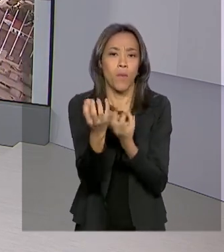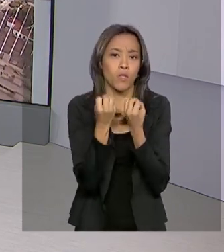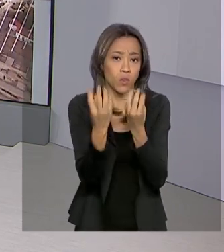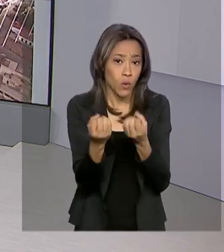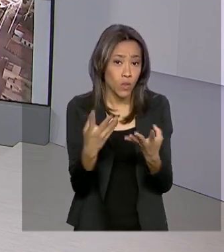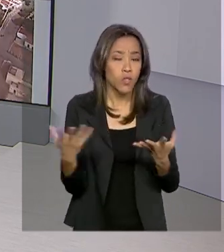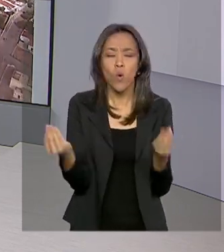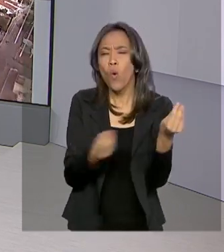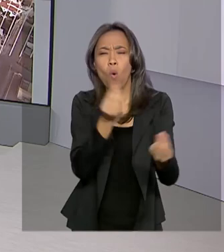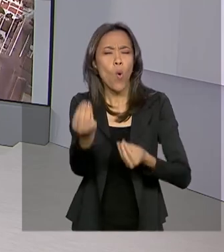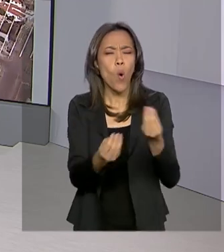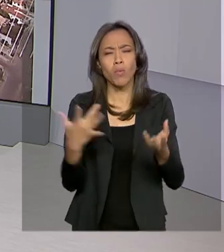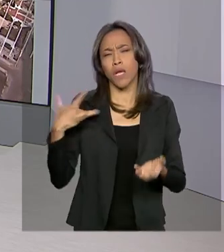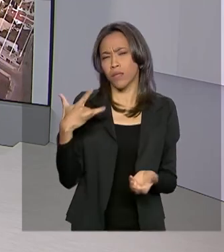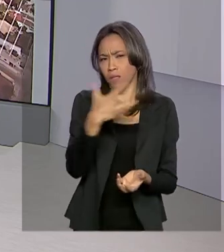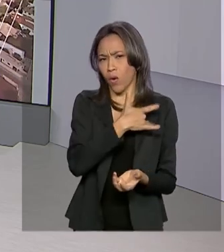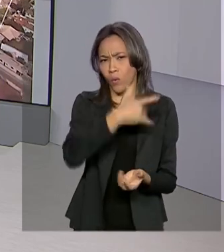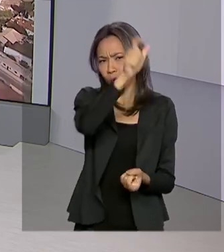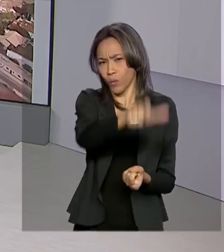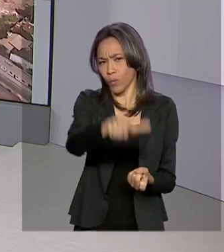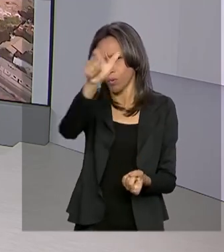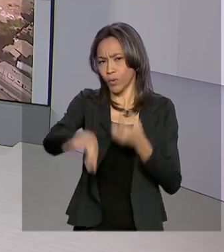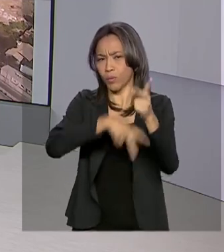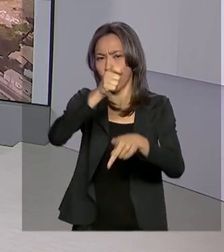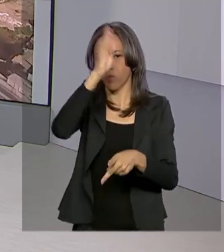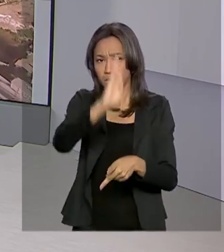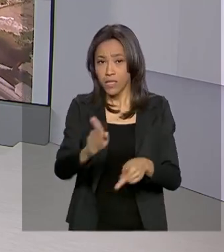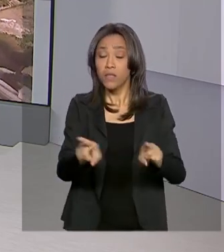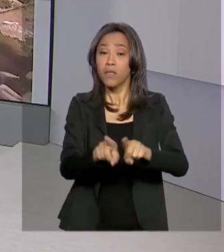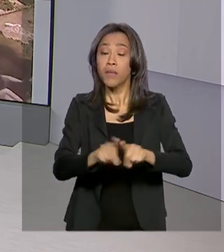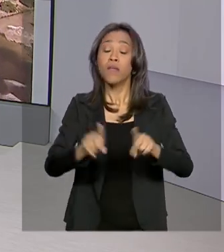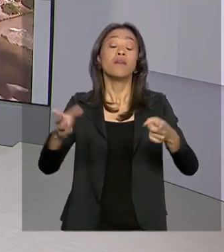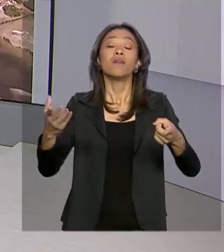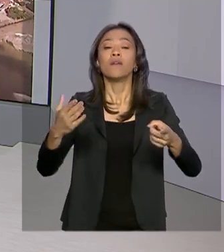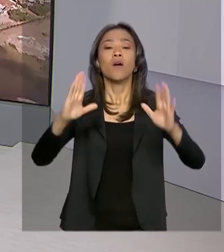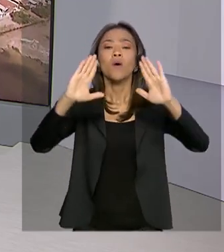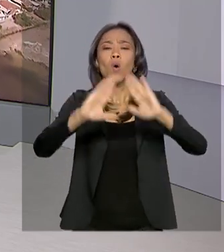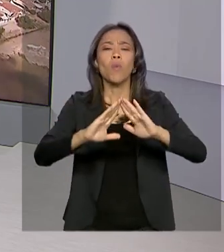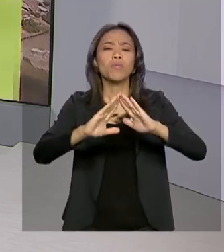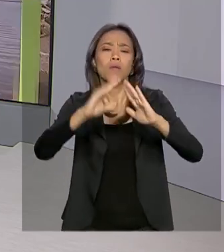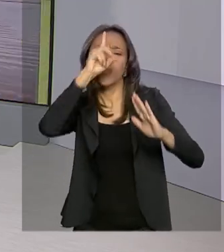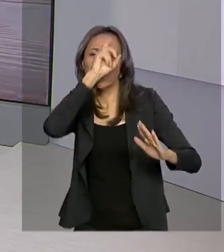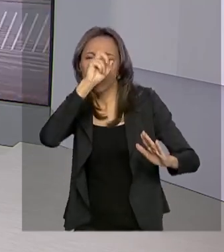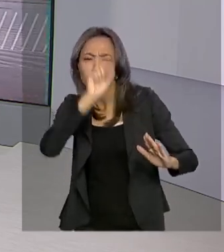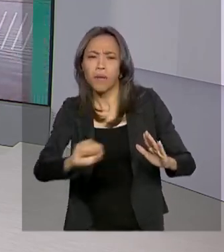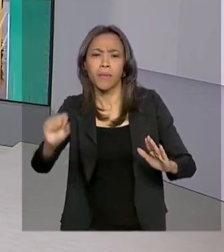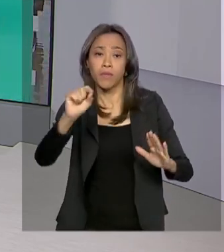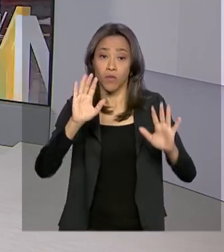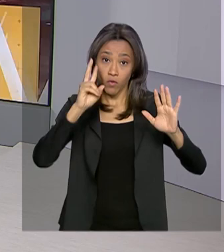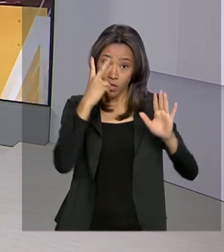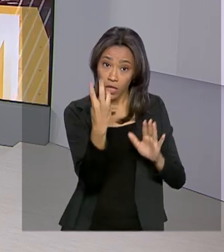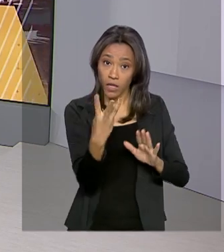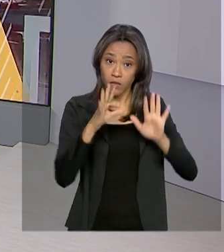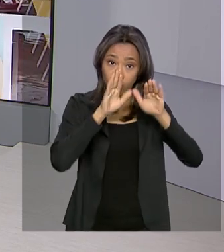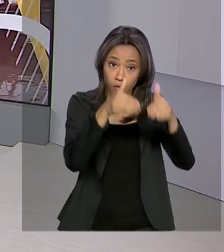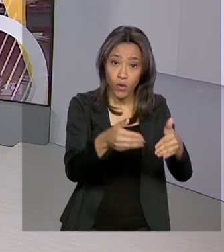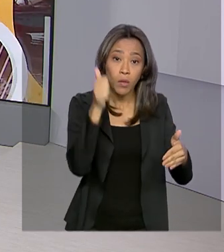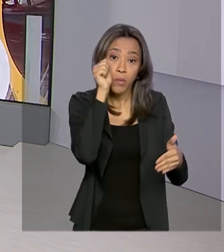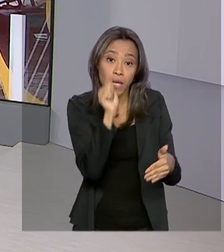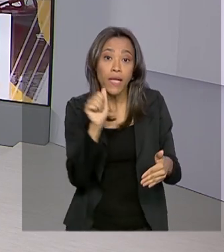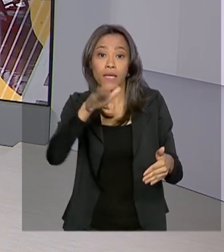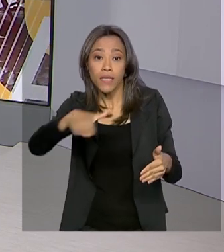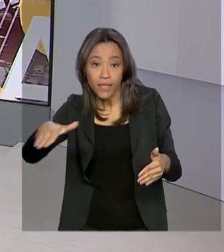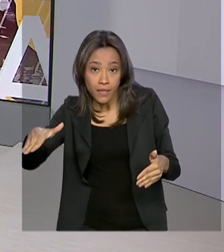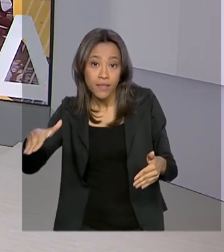capacidade do Sistema Único de Saúde. São três pesquisas com foco na saúde da mulher e da criança nos atendimentos da atenção